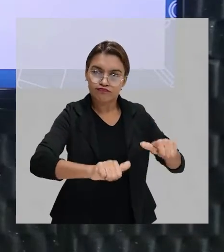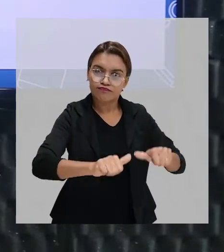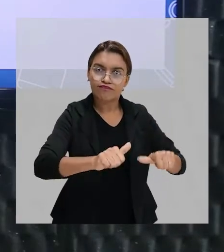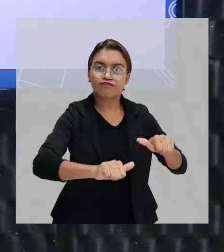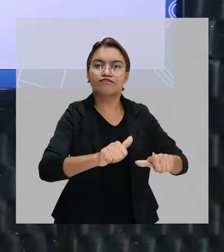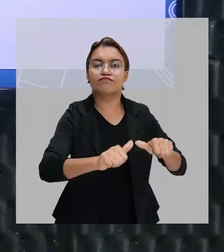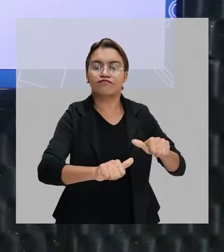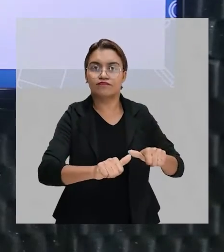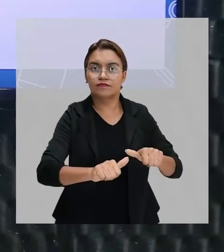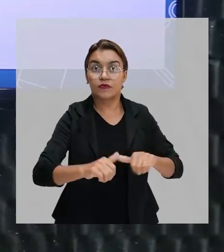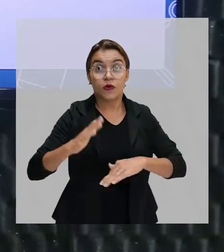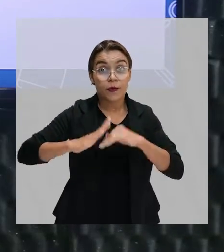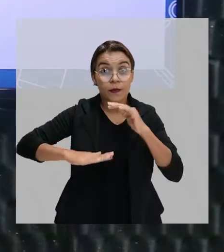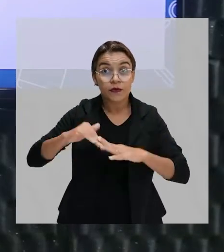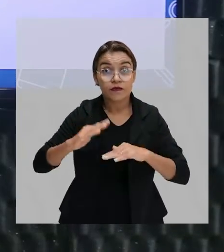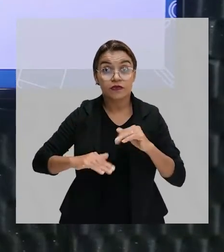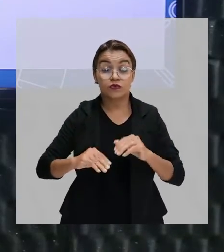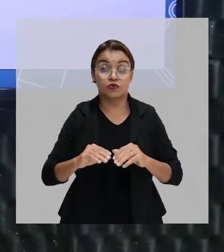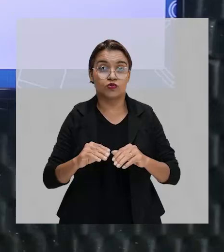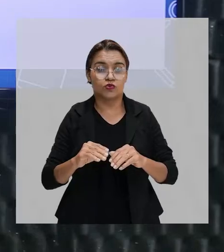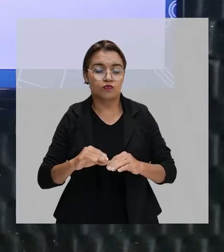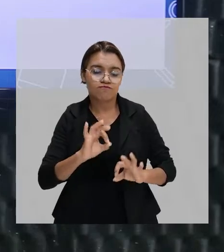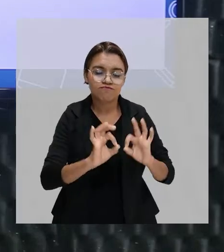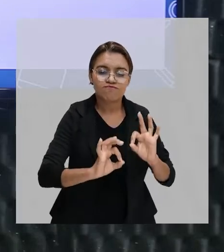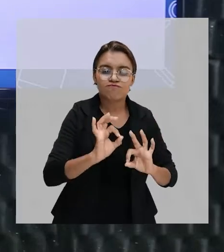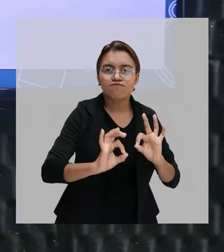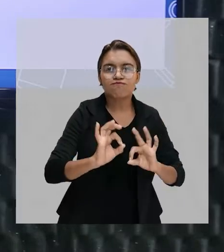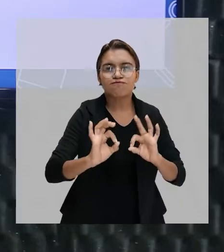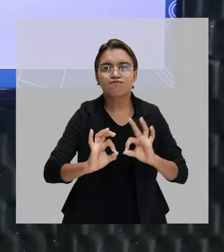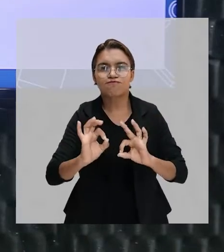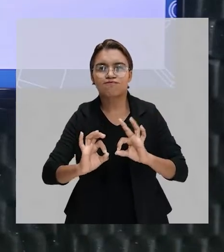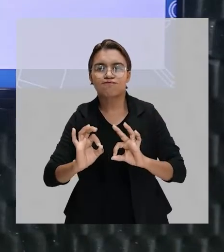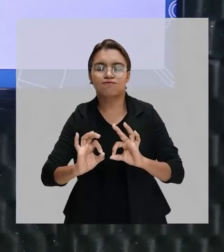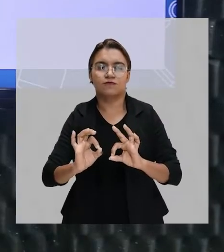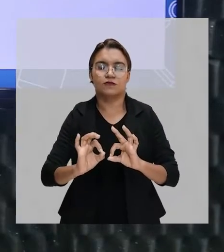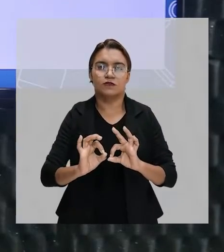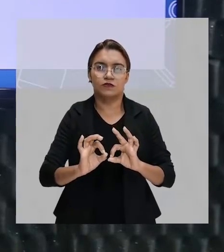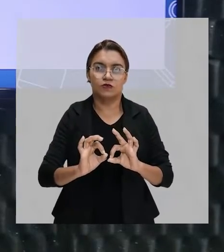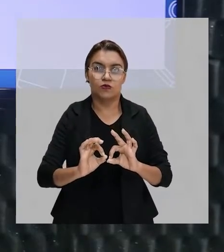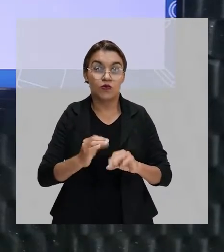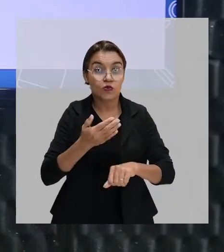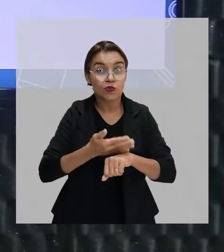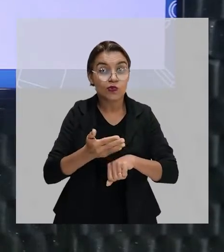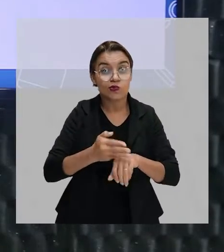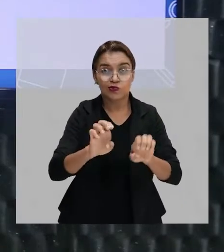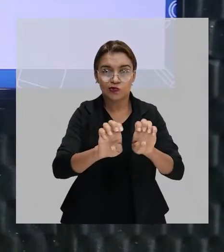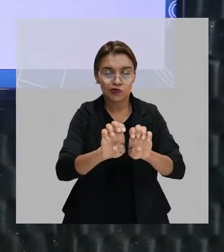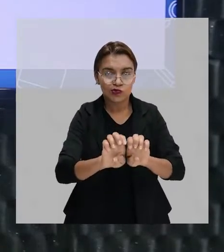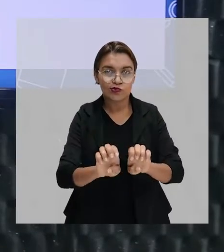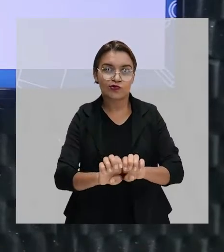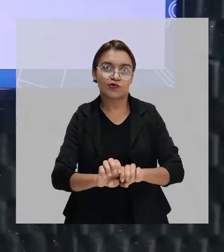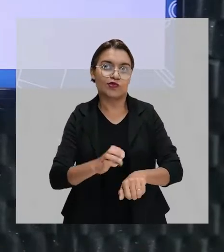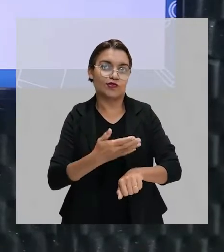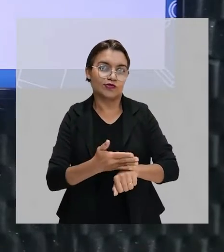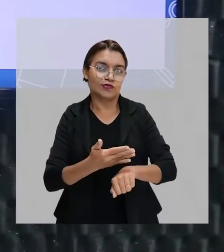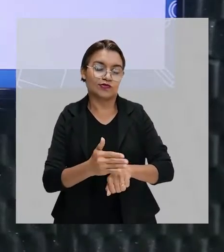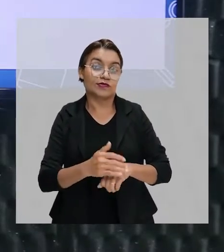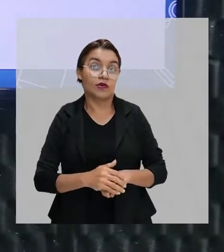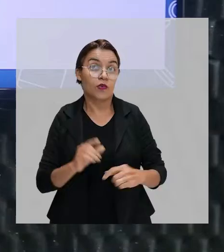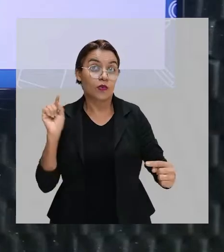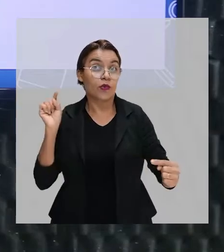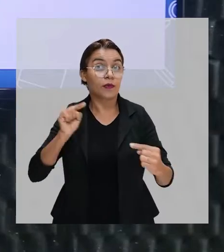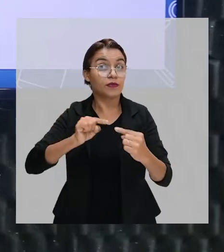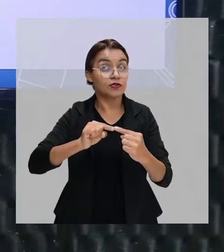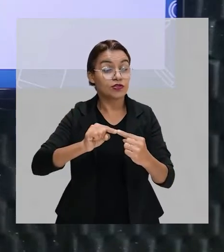o profissional de educação física planejou estruturou treino dele e ele o